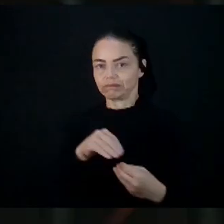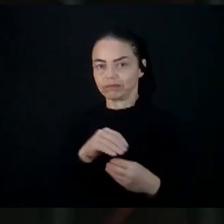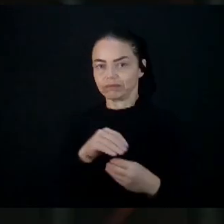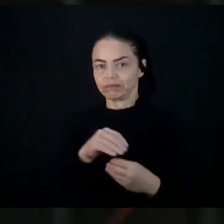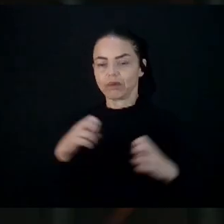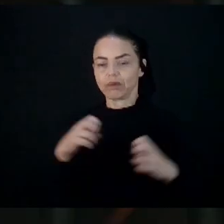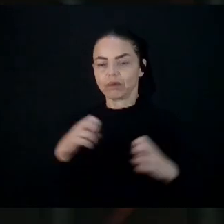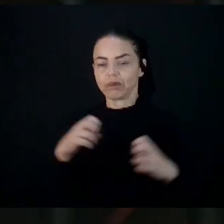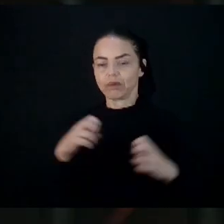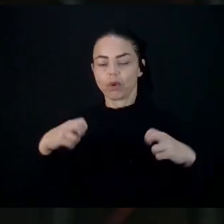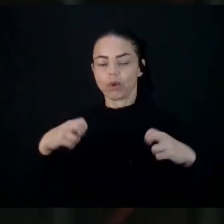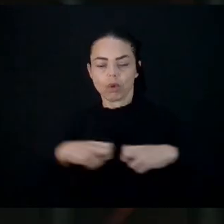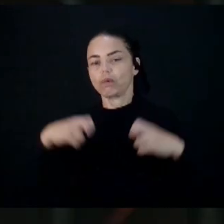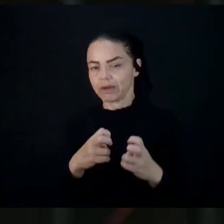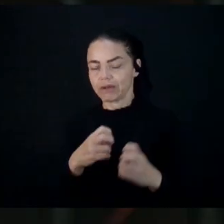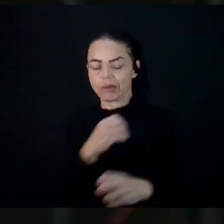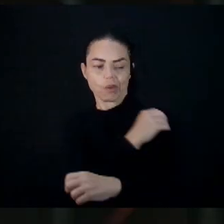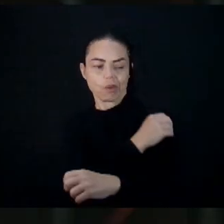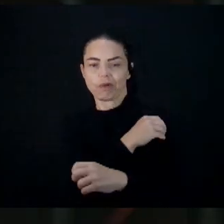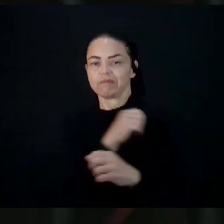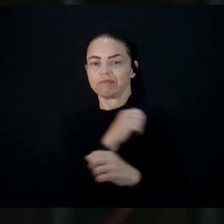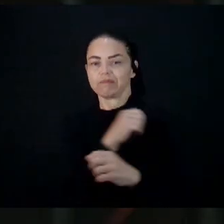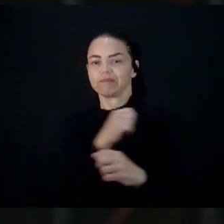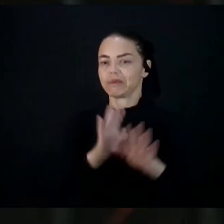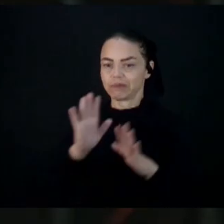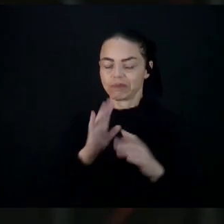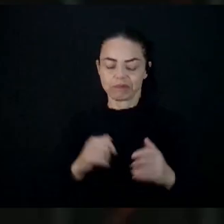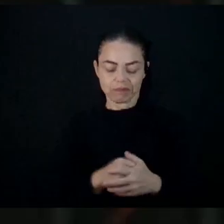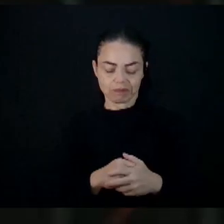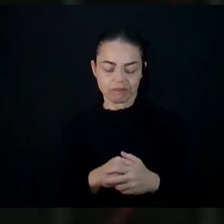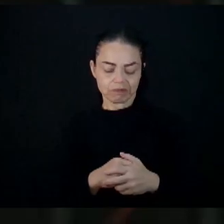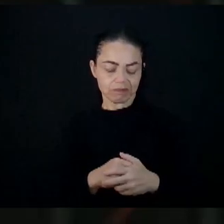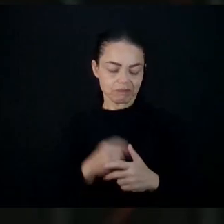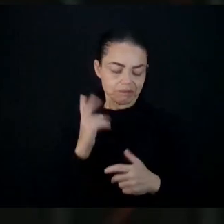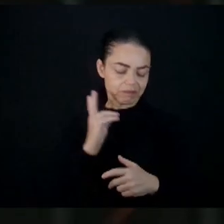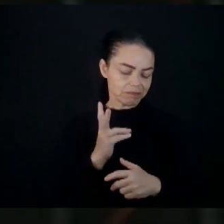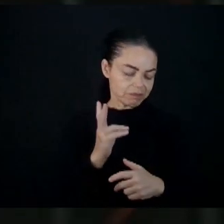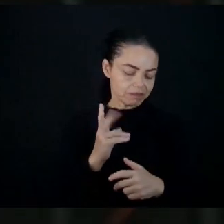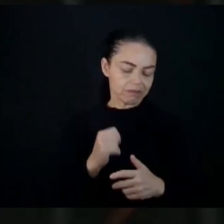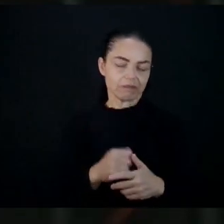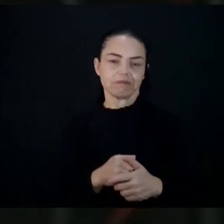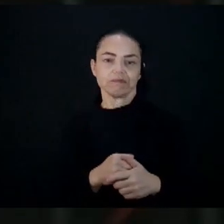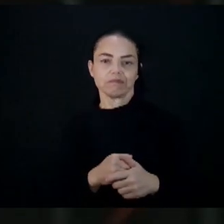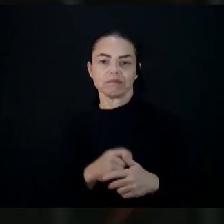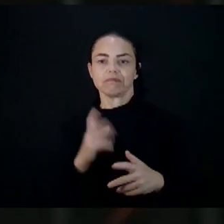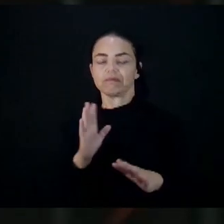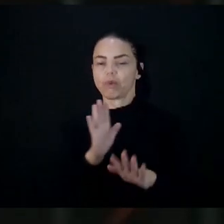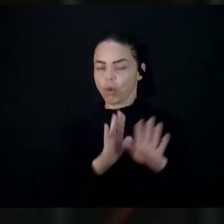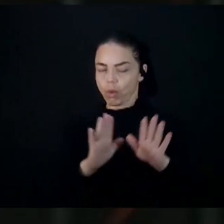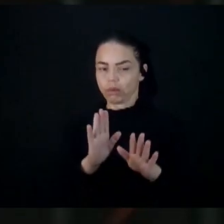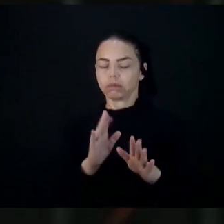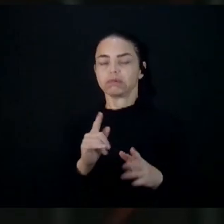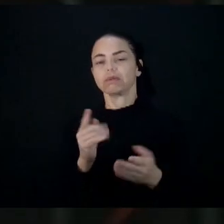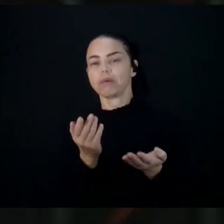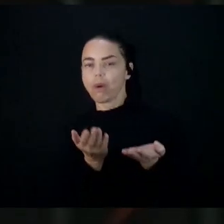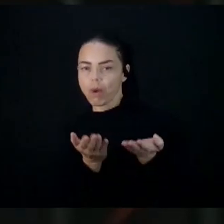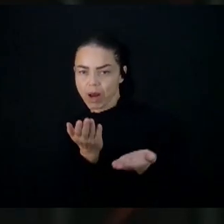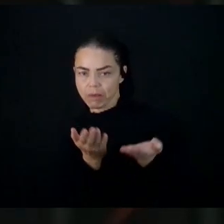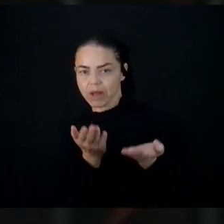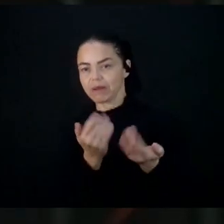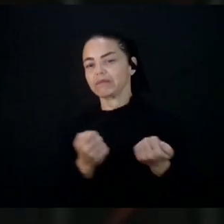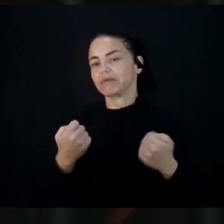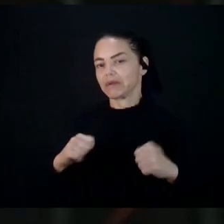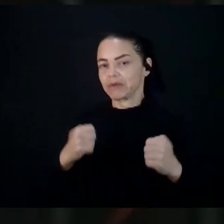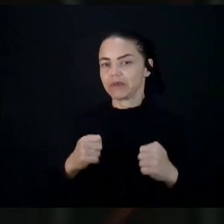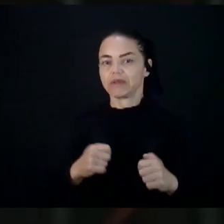tão bem assim para a saúde, não, tem que tomar muito cuidado. Aliás, o álcool em si é algo liberado, né, mas a gente precisa